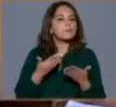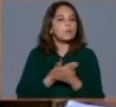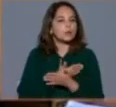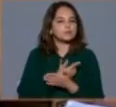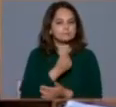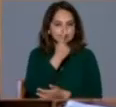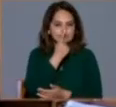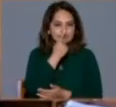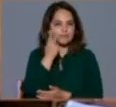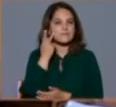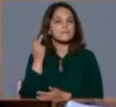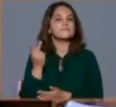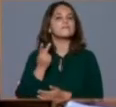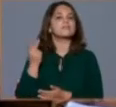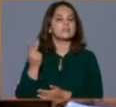vida.